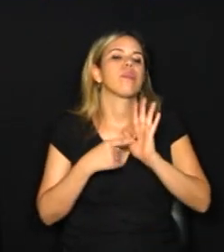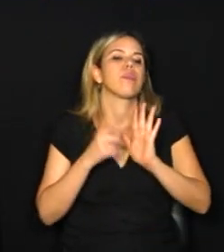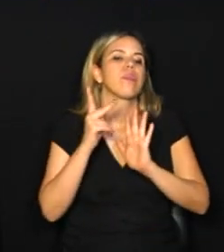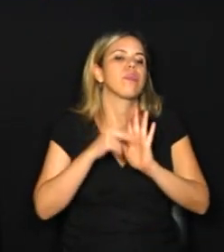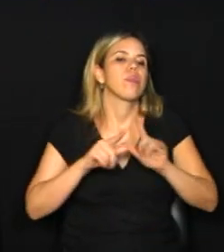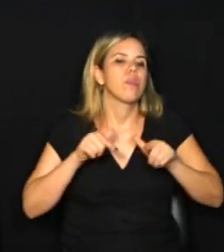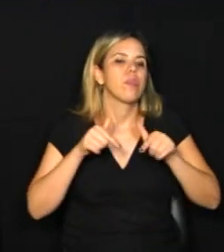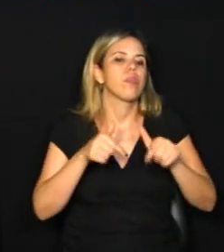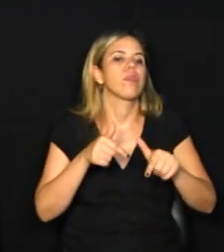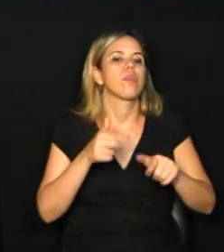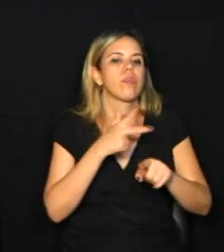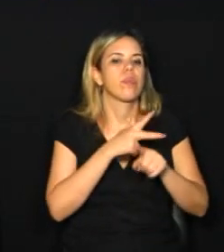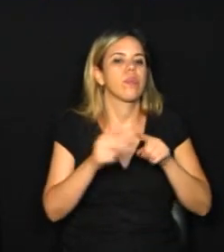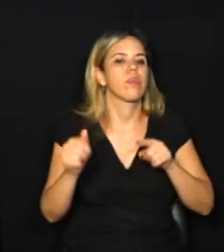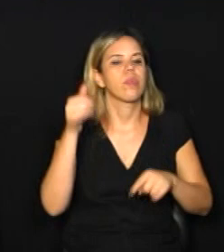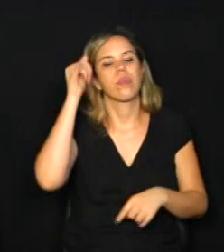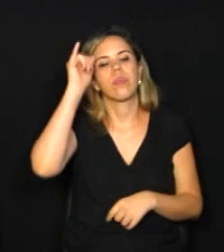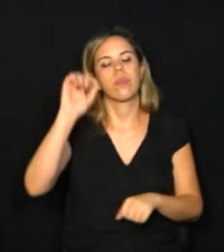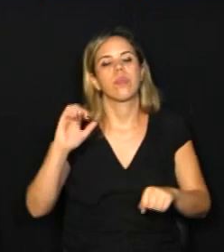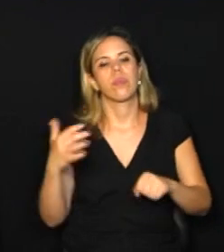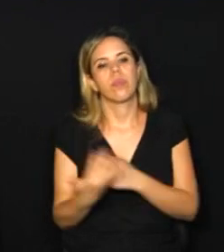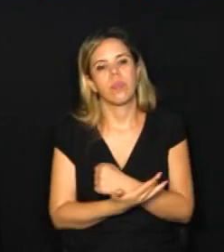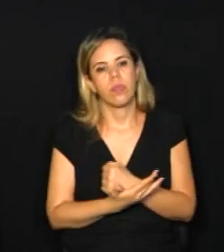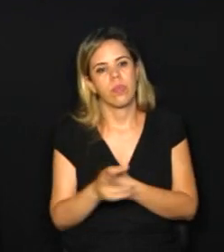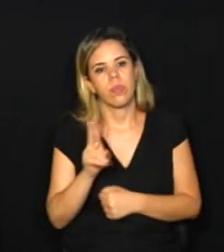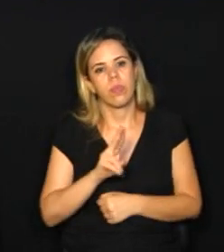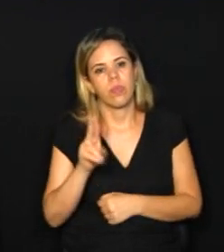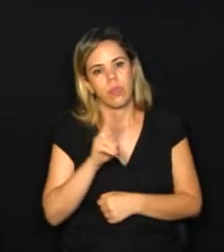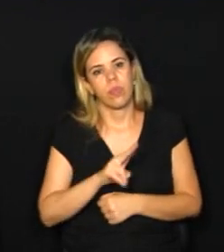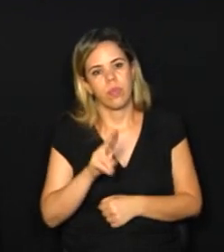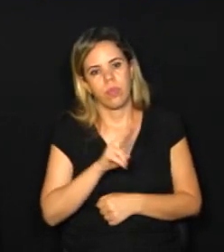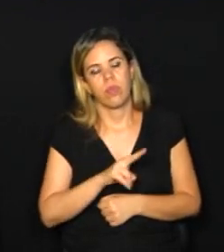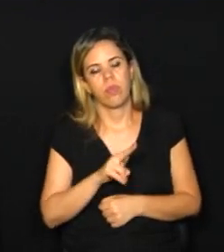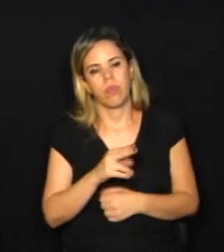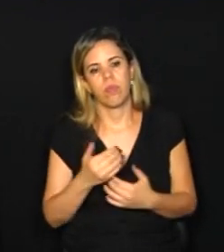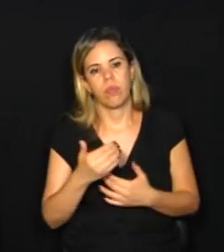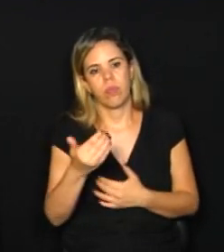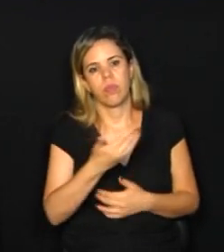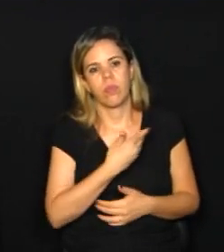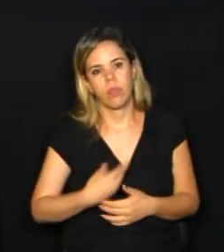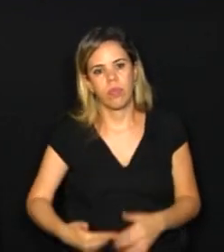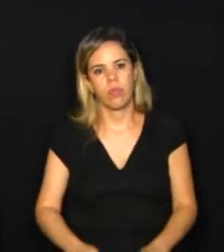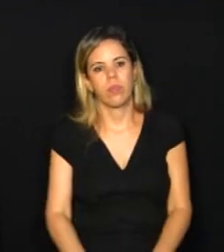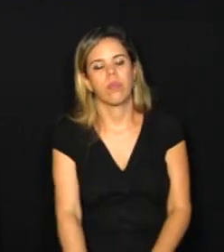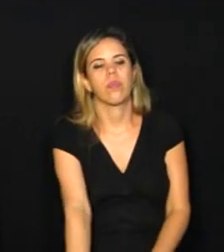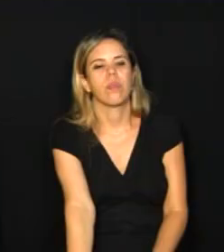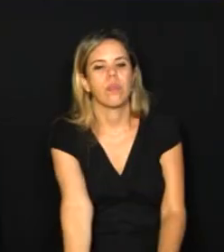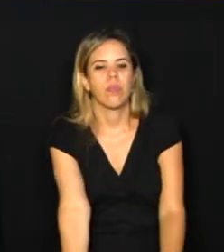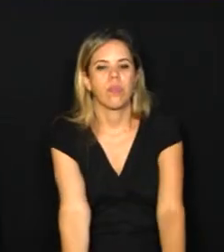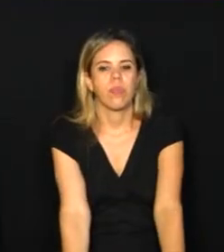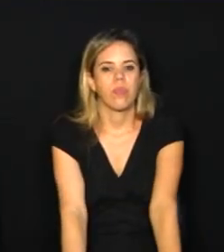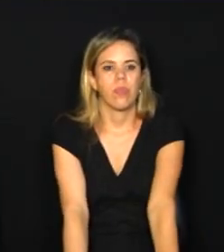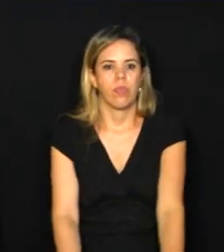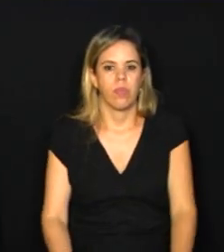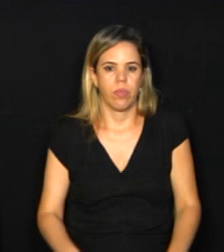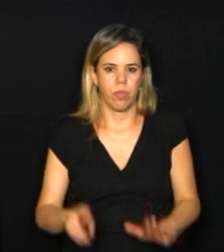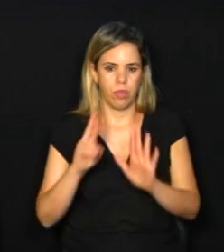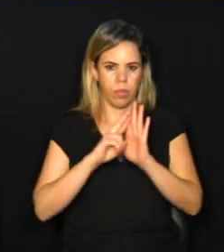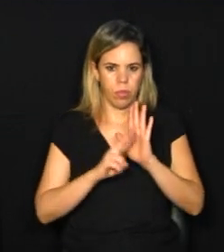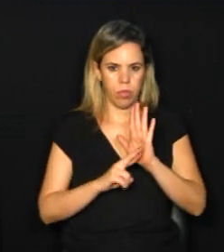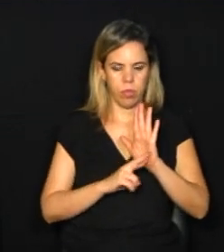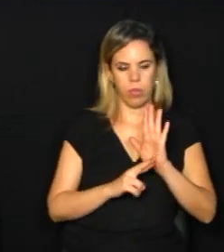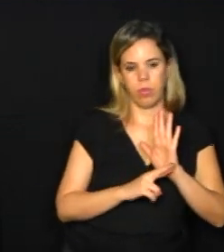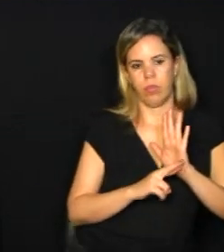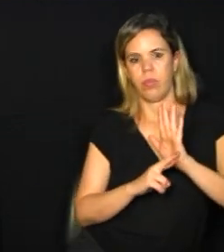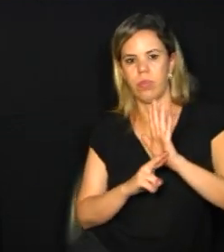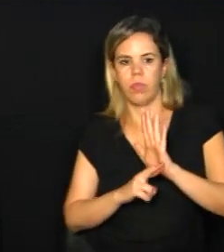de contingência que deve ser utilizado pelo próximo governo. São critérios